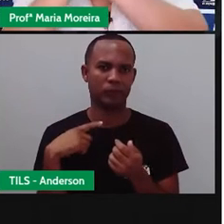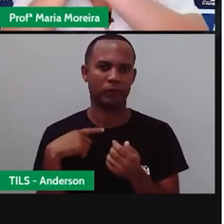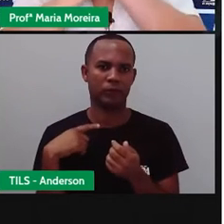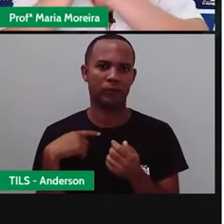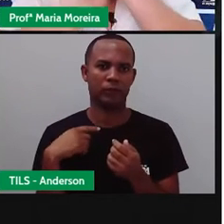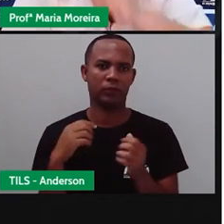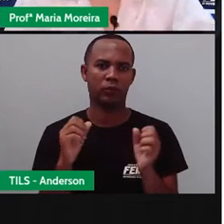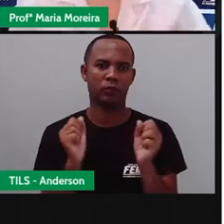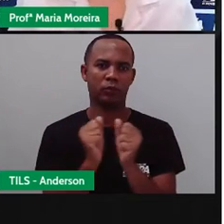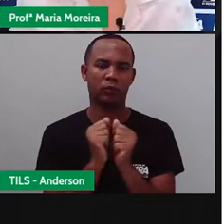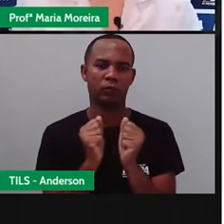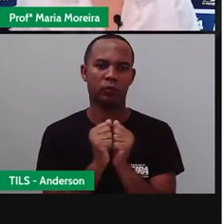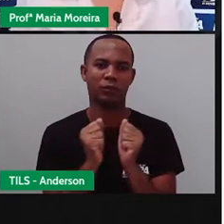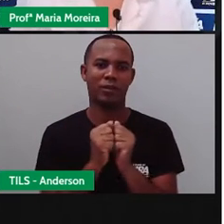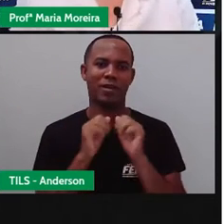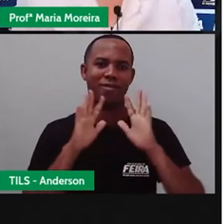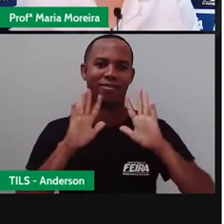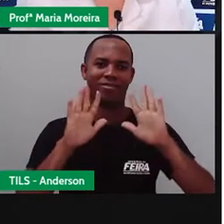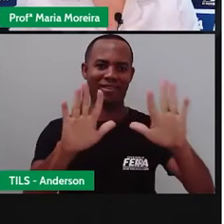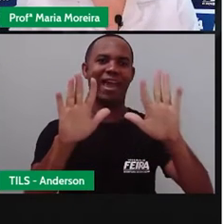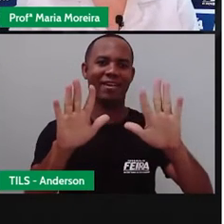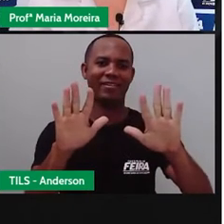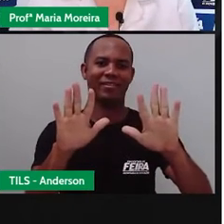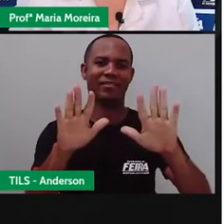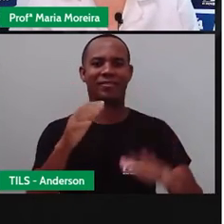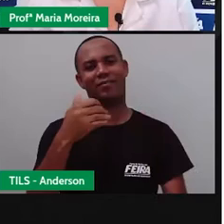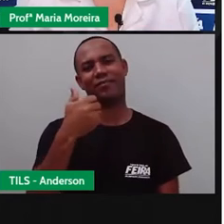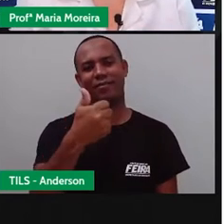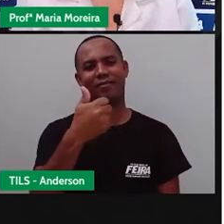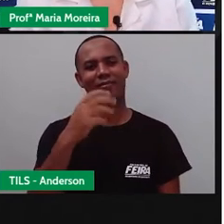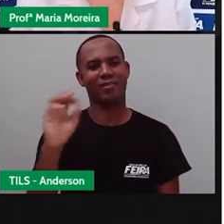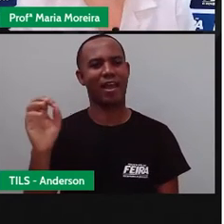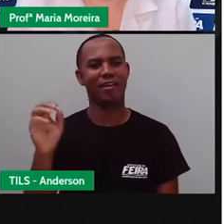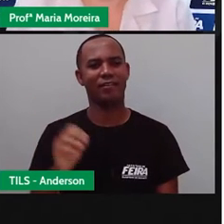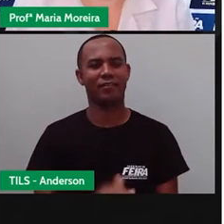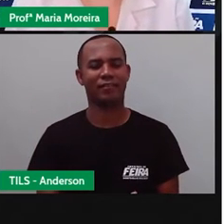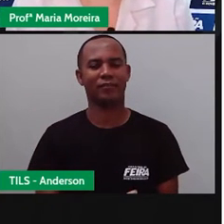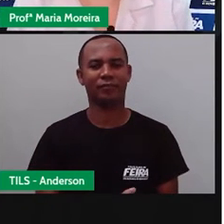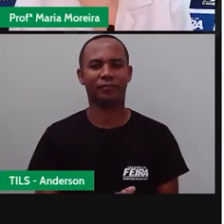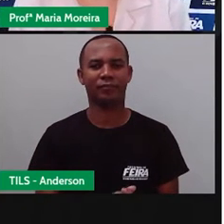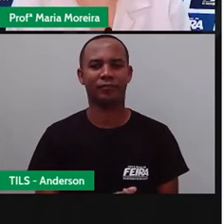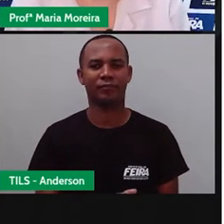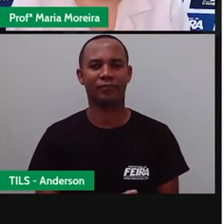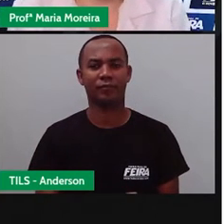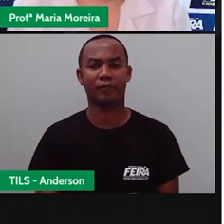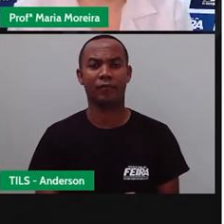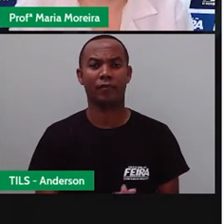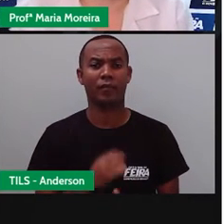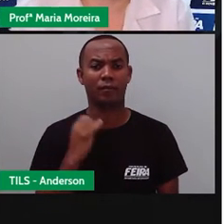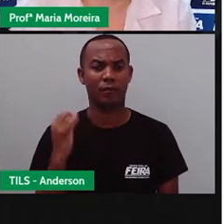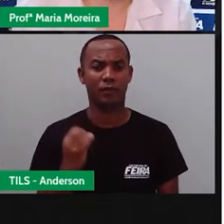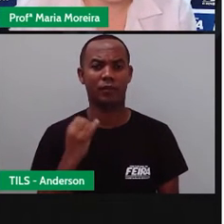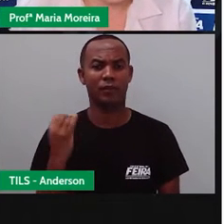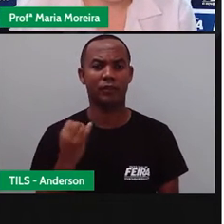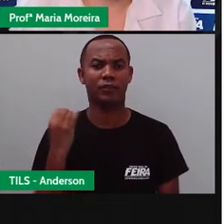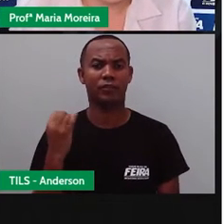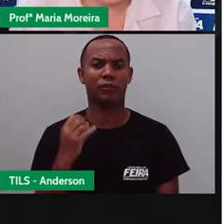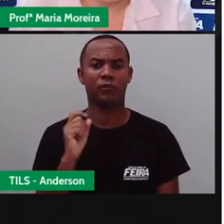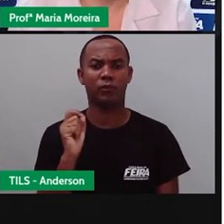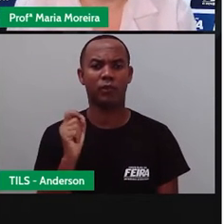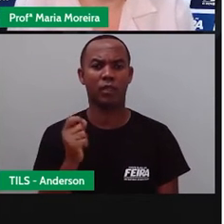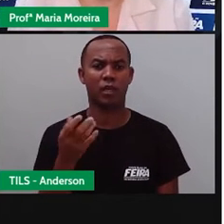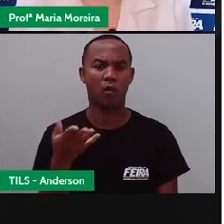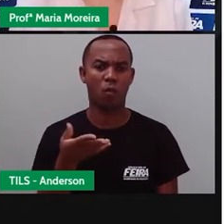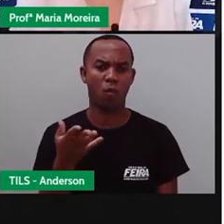Juntando os cinco mais cinco eu tenho quando Anderson 10 tanto É isso aí é tão eu acho que funciona o que